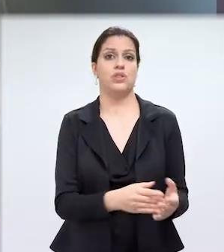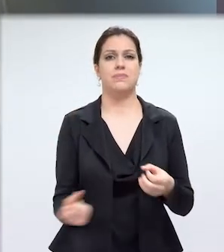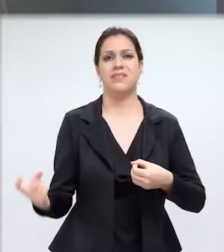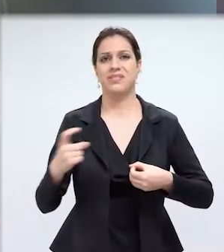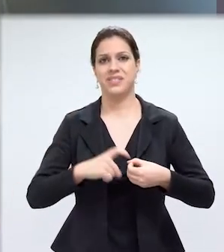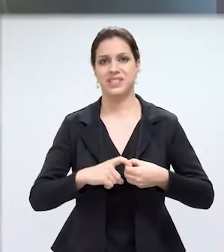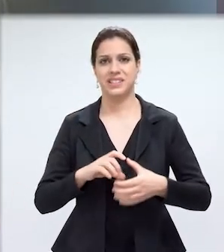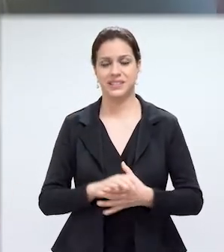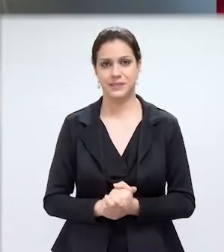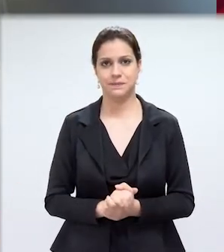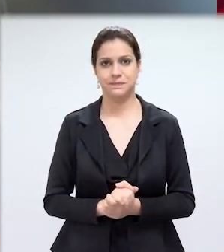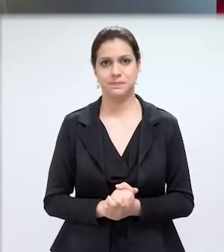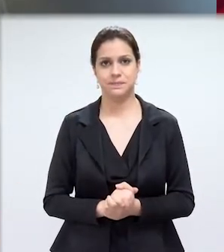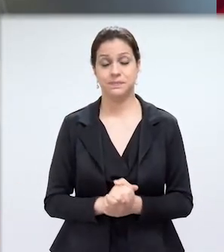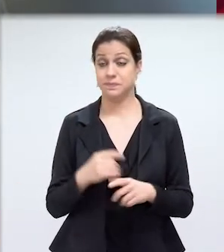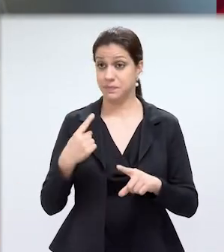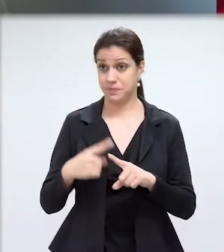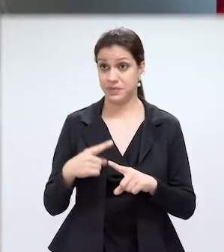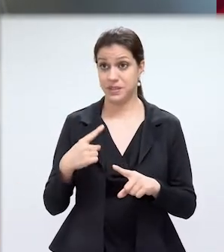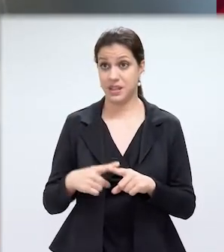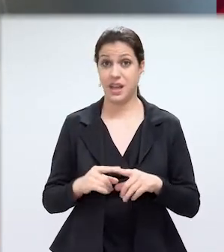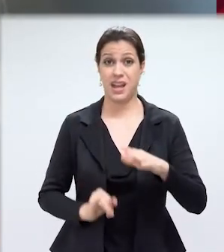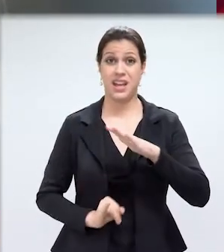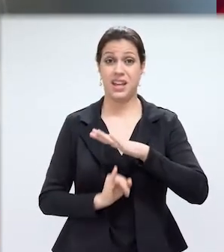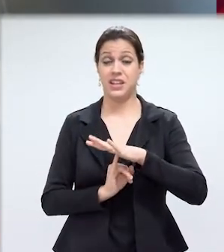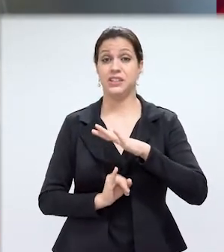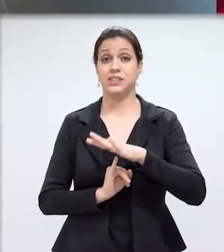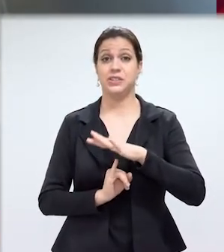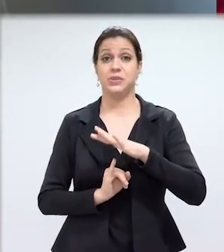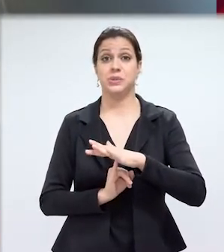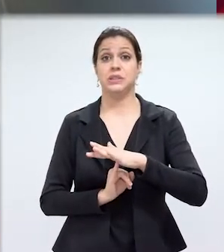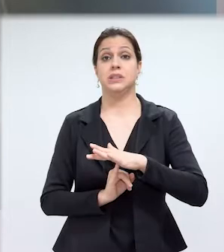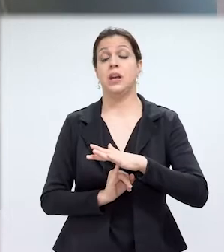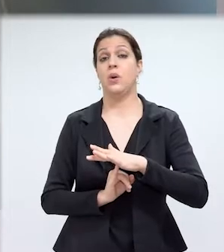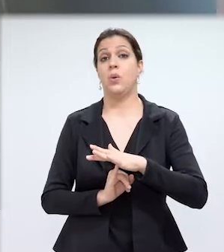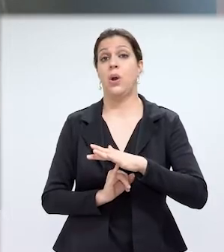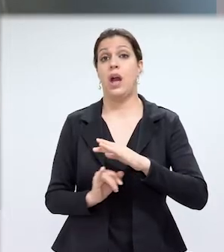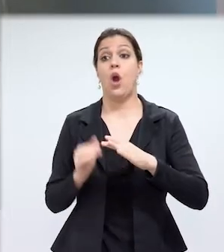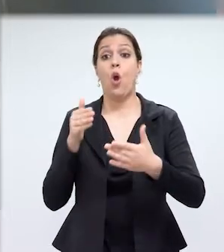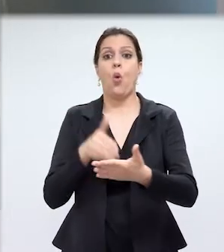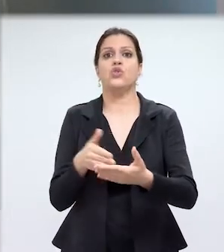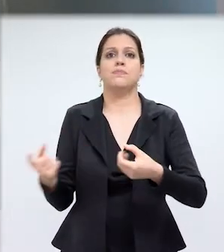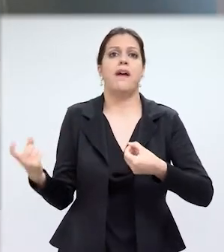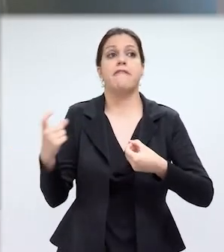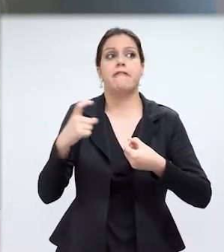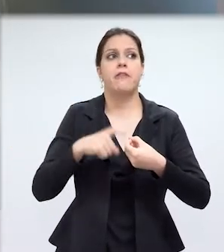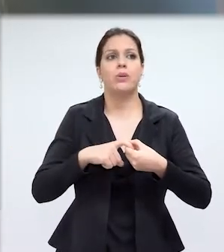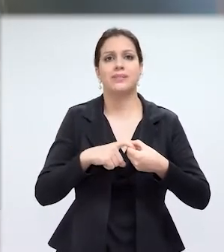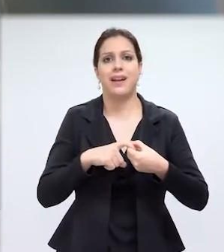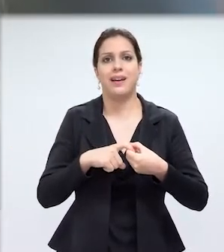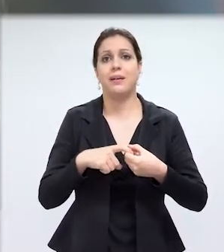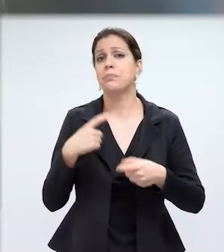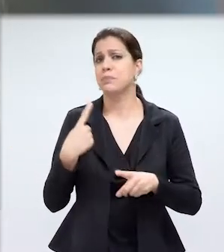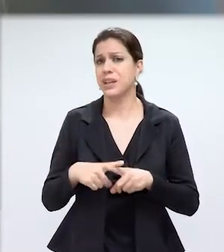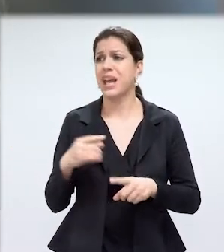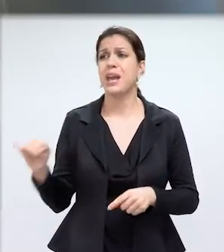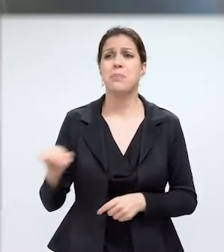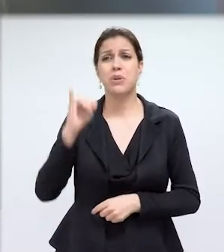a última a voltar, né? Ela é uma das últimas instituições a voltar, porque